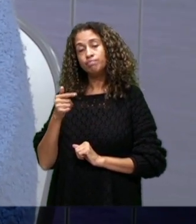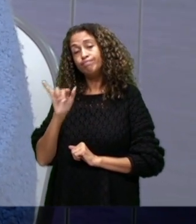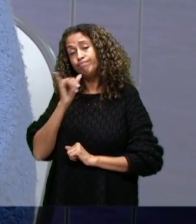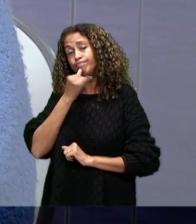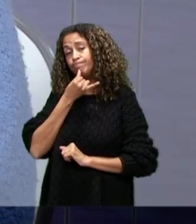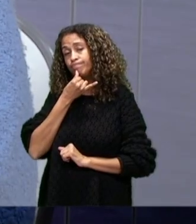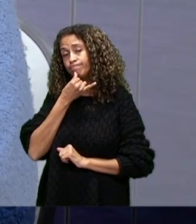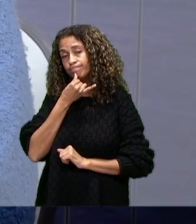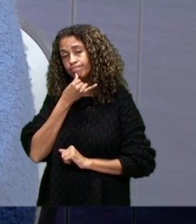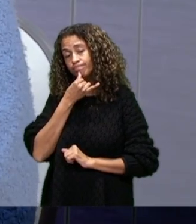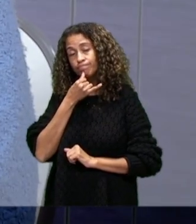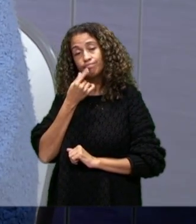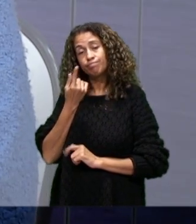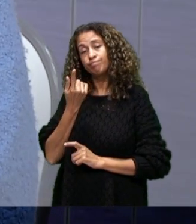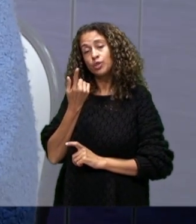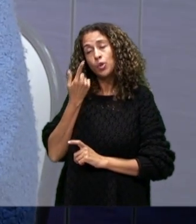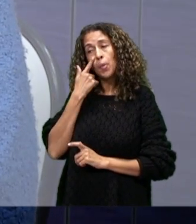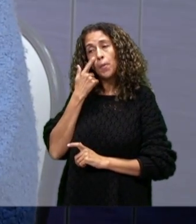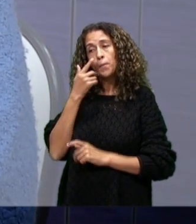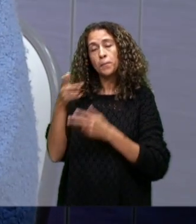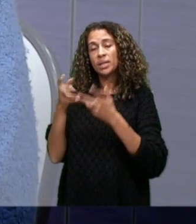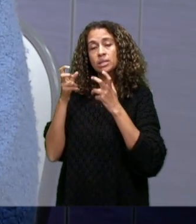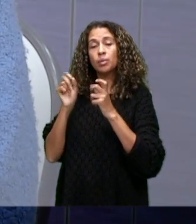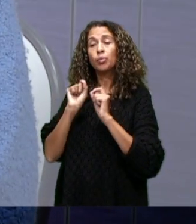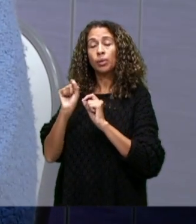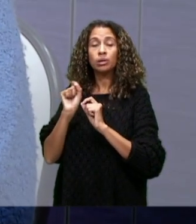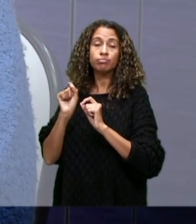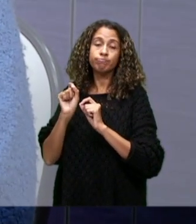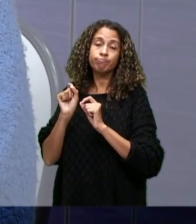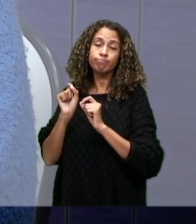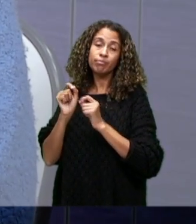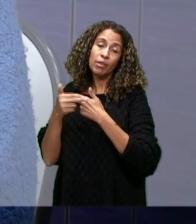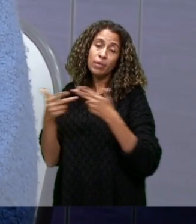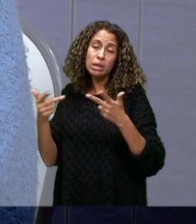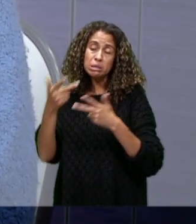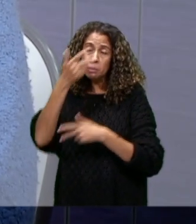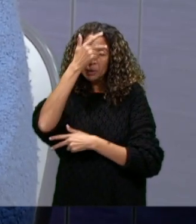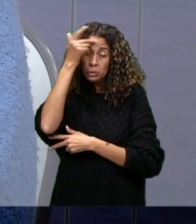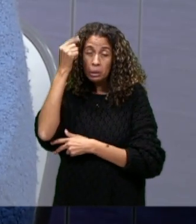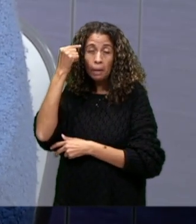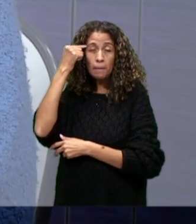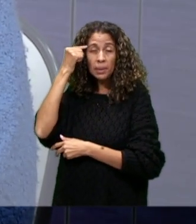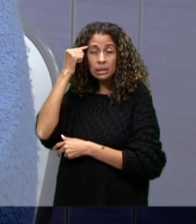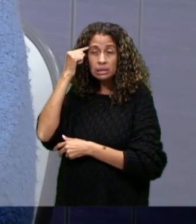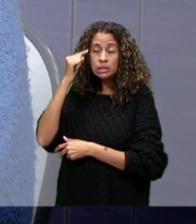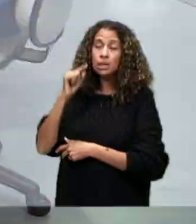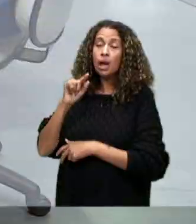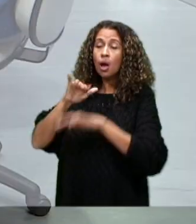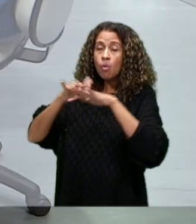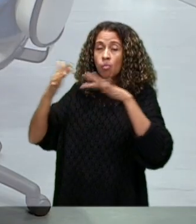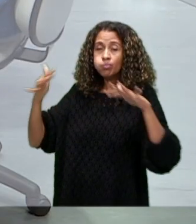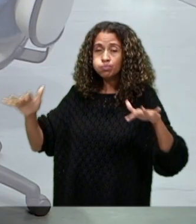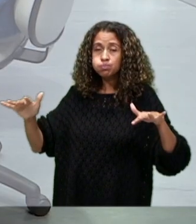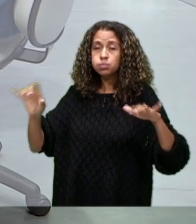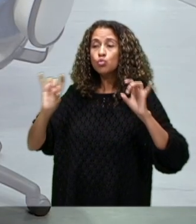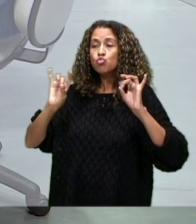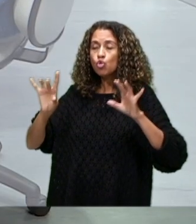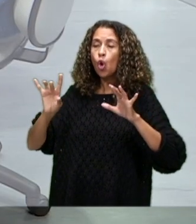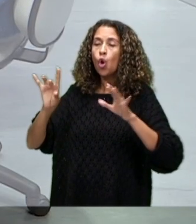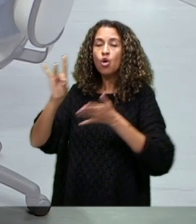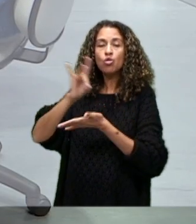Infelizmente, a gente ainda vê que muitas pessoas ainda veem o oceano como biológico ou geográfico,